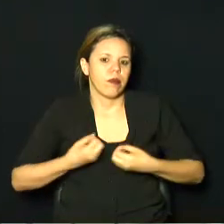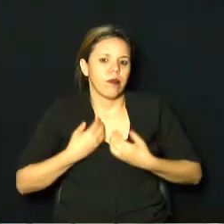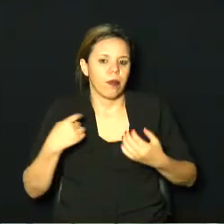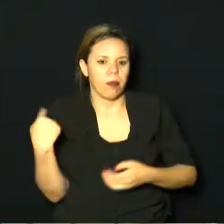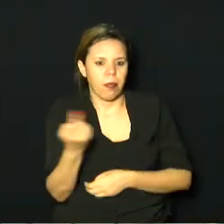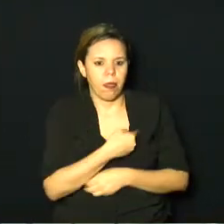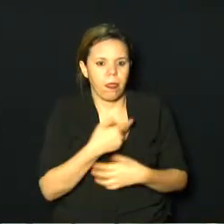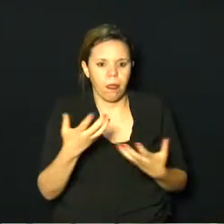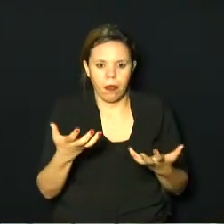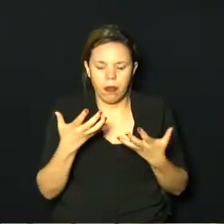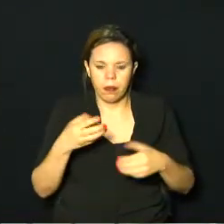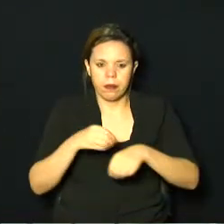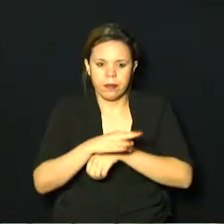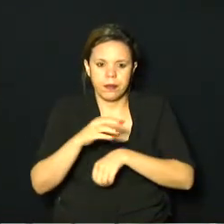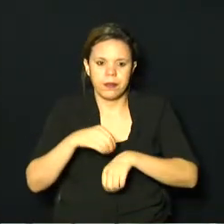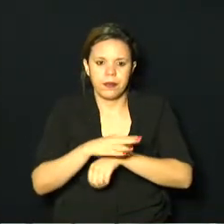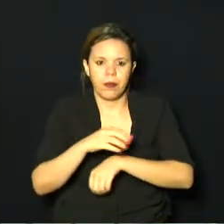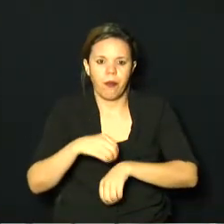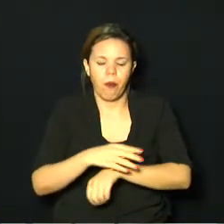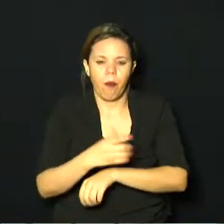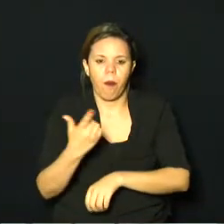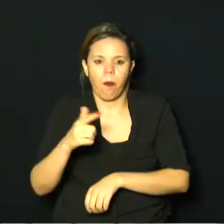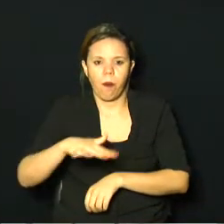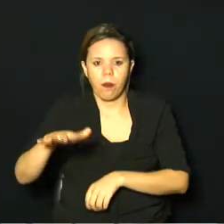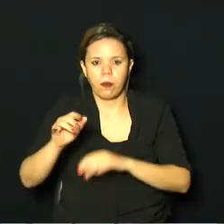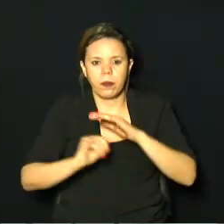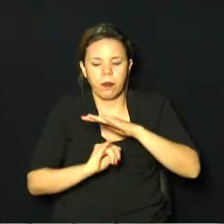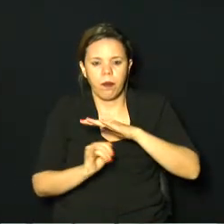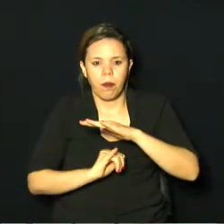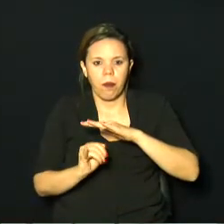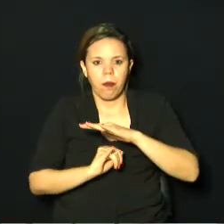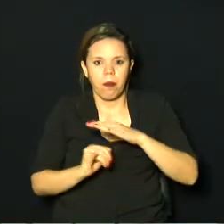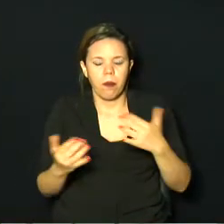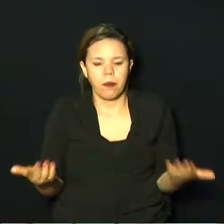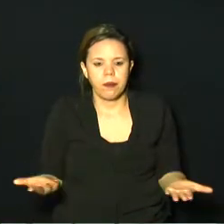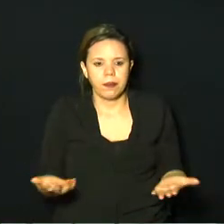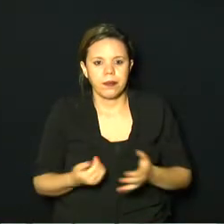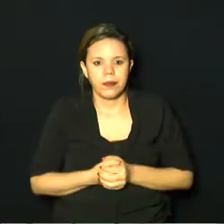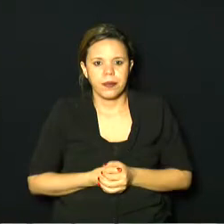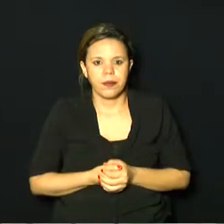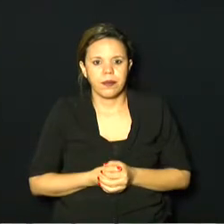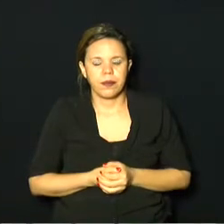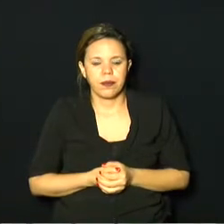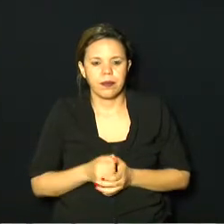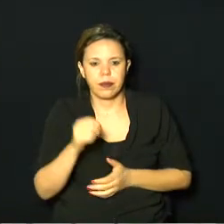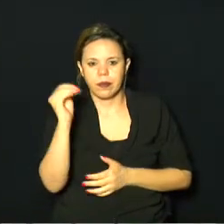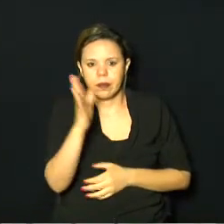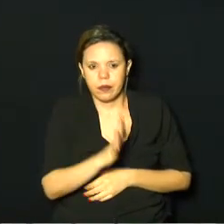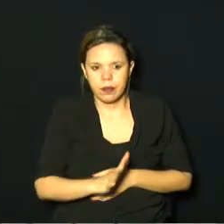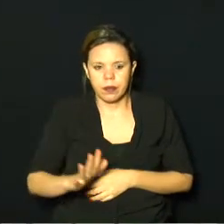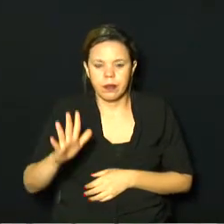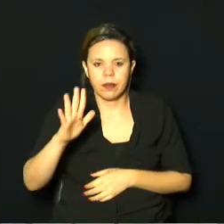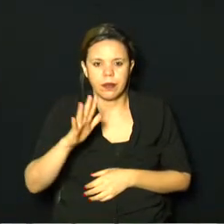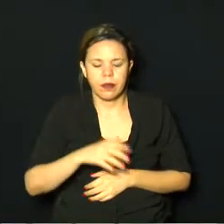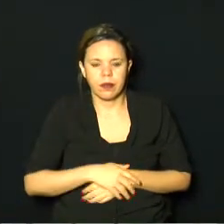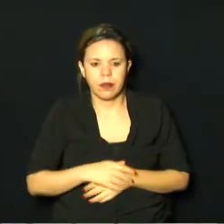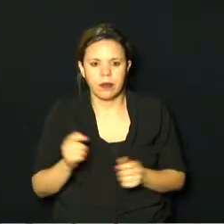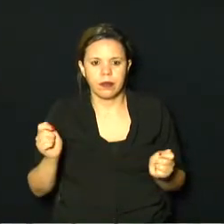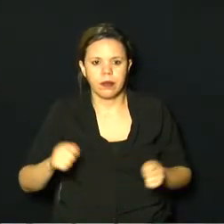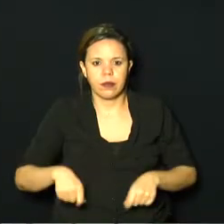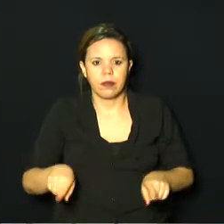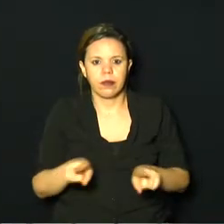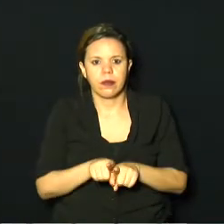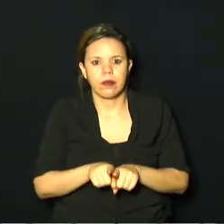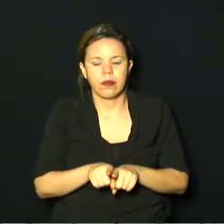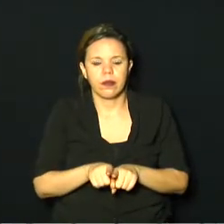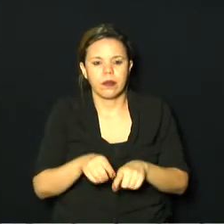nós queremos reproduzir para outras entidades, inclusive as entidades nacionais, que possam também